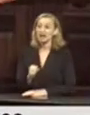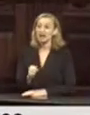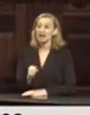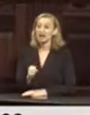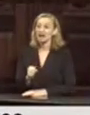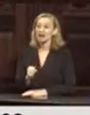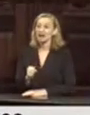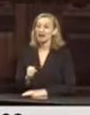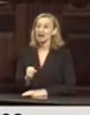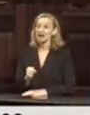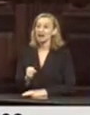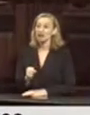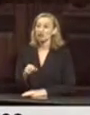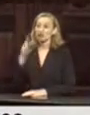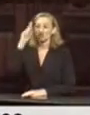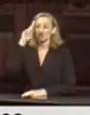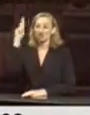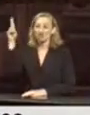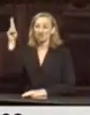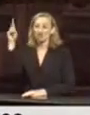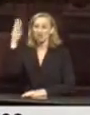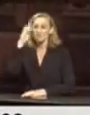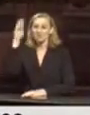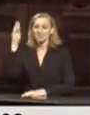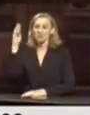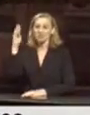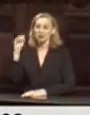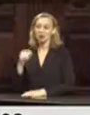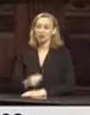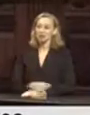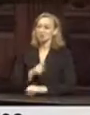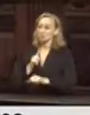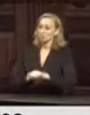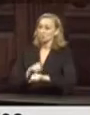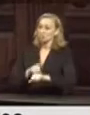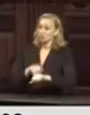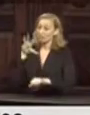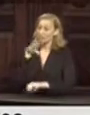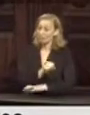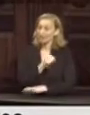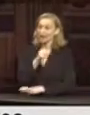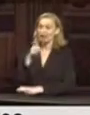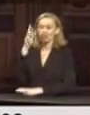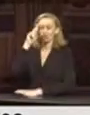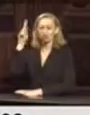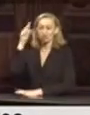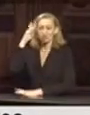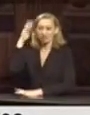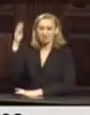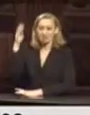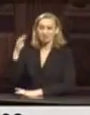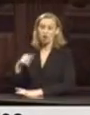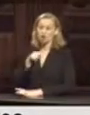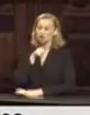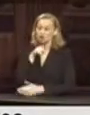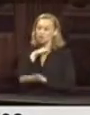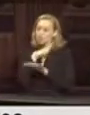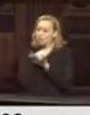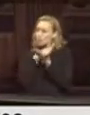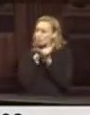cabeças coroadas. Porque na hora que você pega essas cabeças coroadas, você